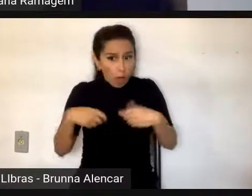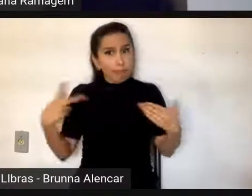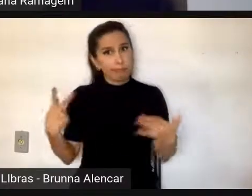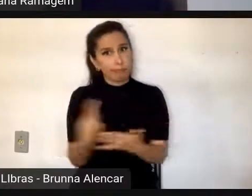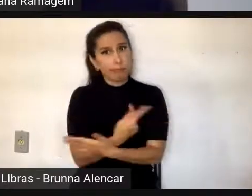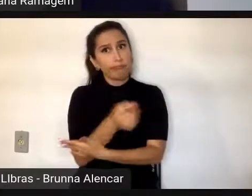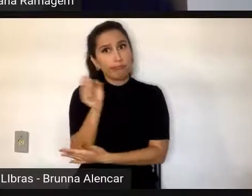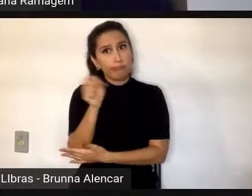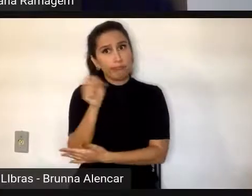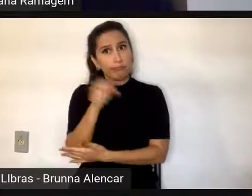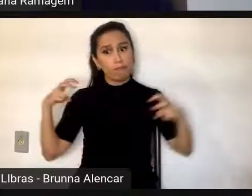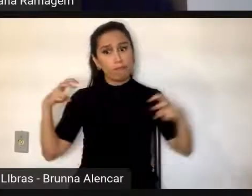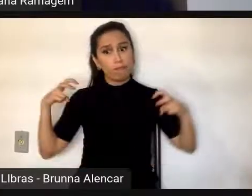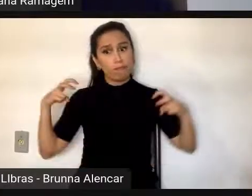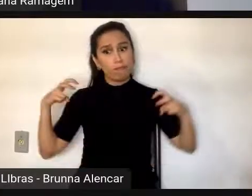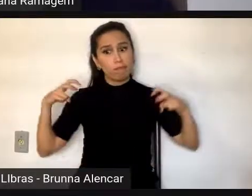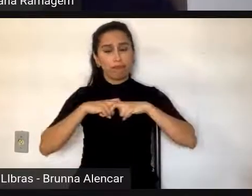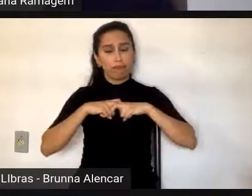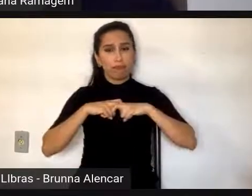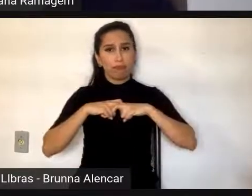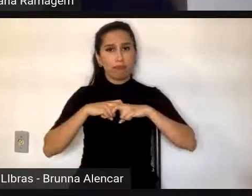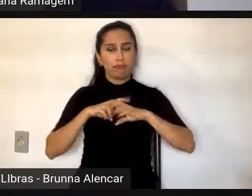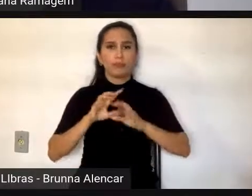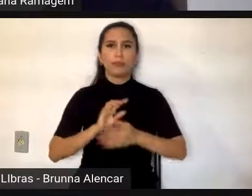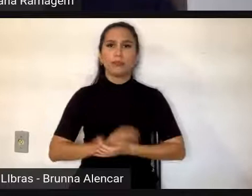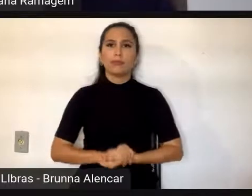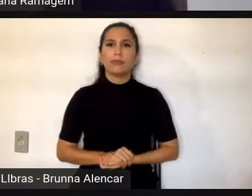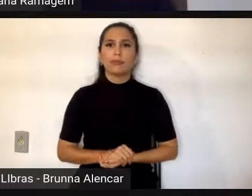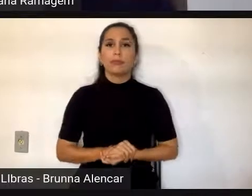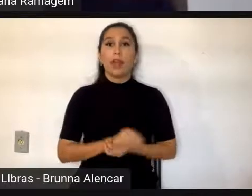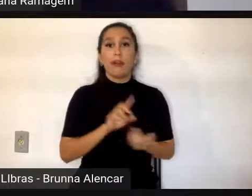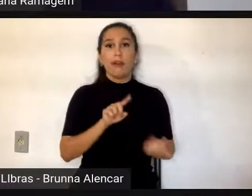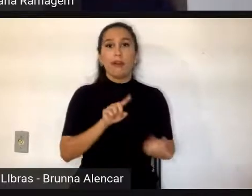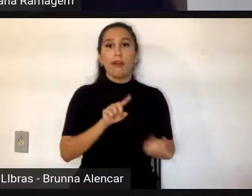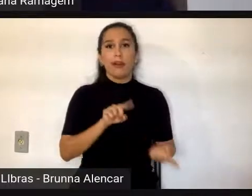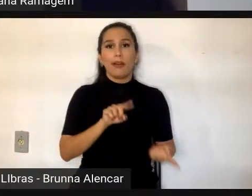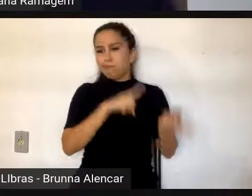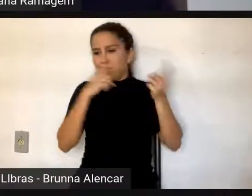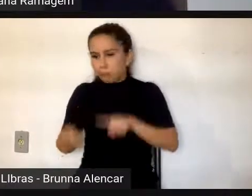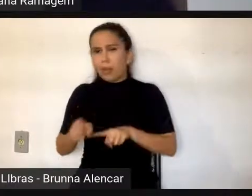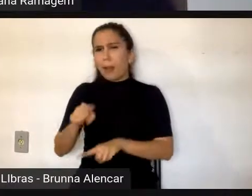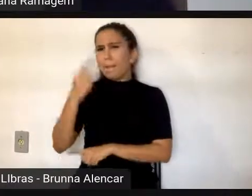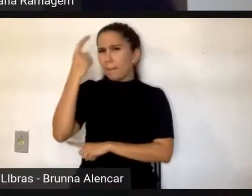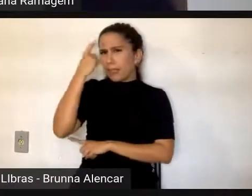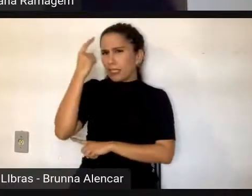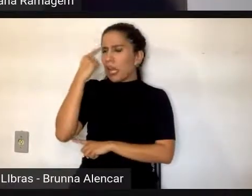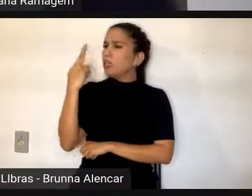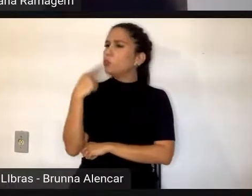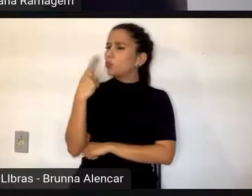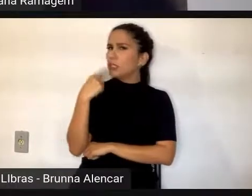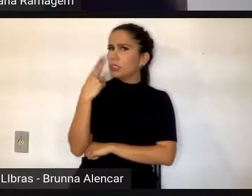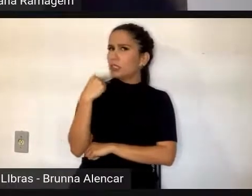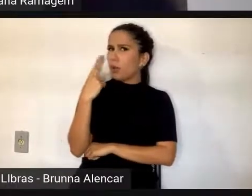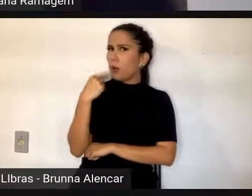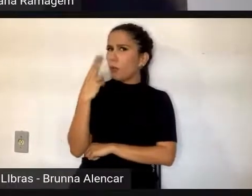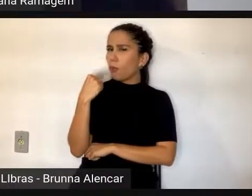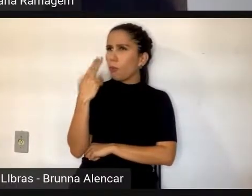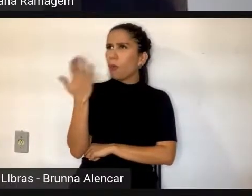bem claro, né? Passando isso para a nutrição, né? O que é uma medida de risco? Você tem uma